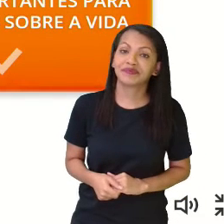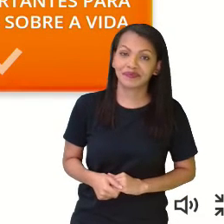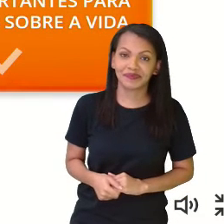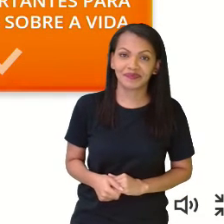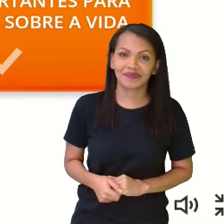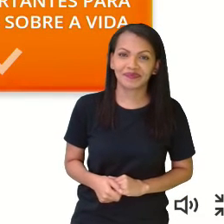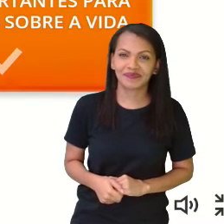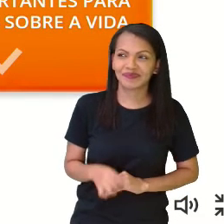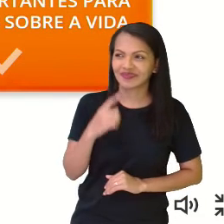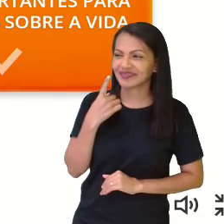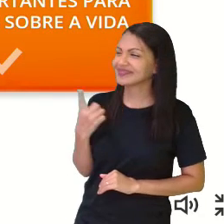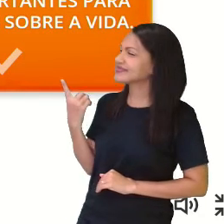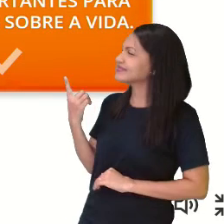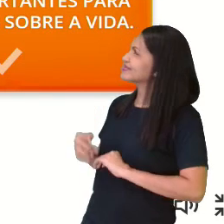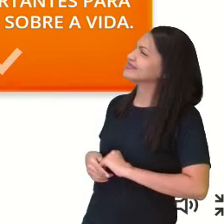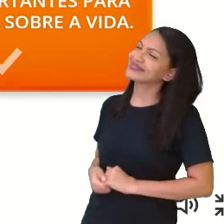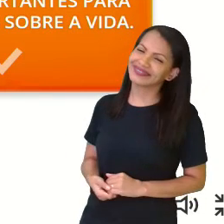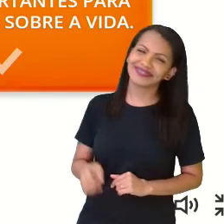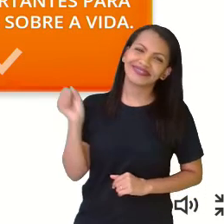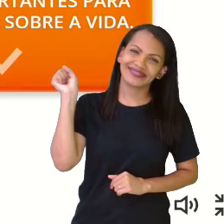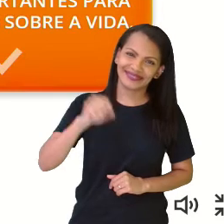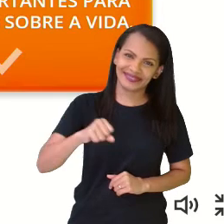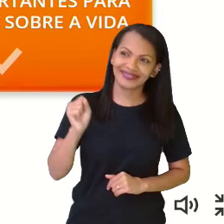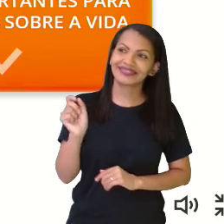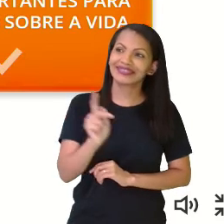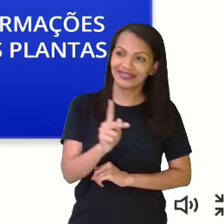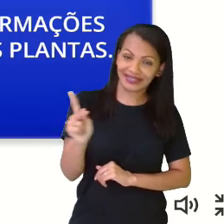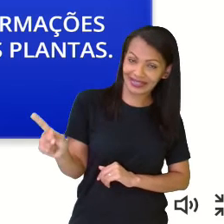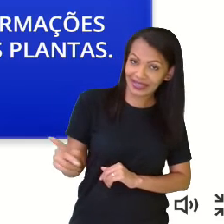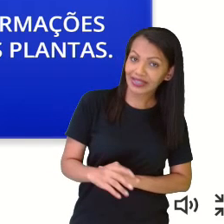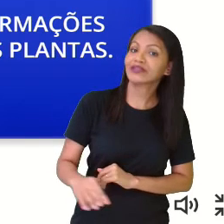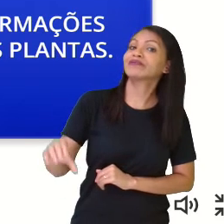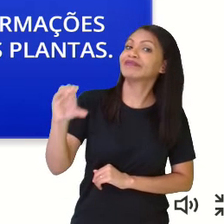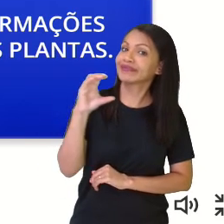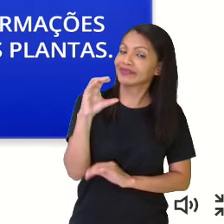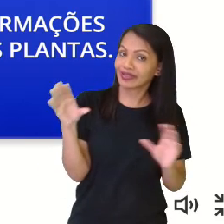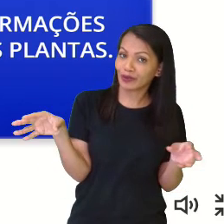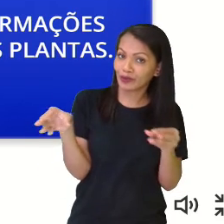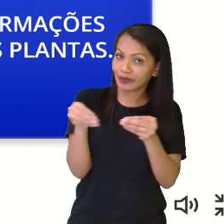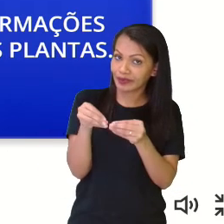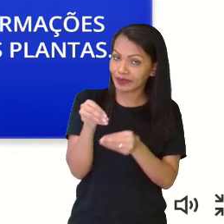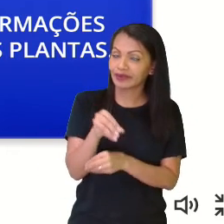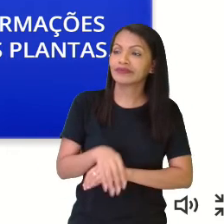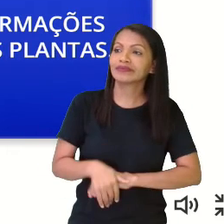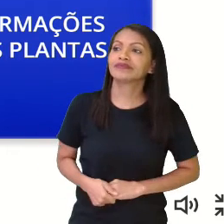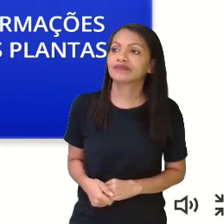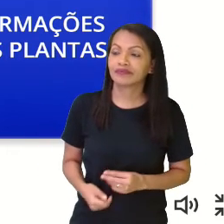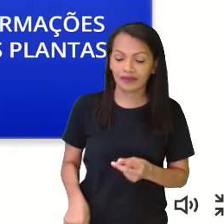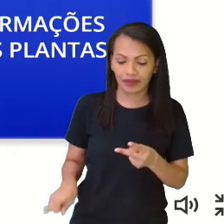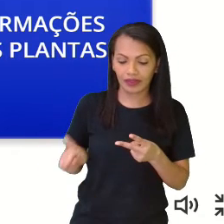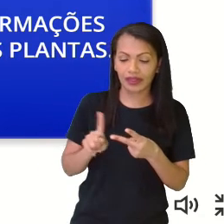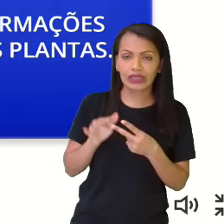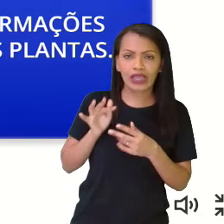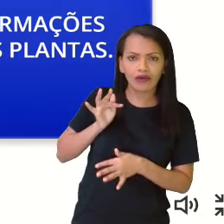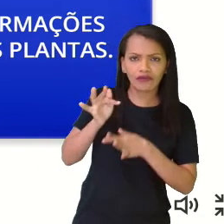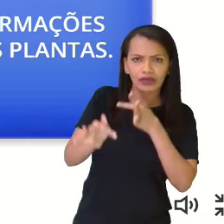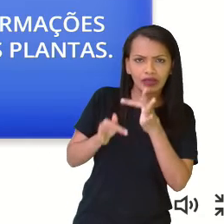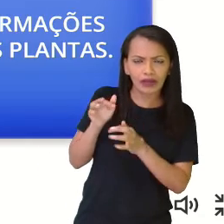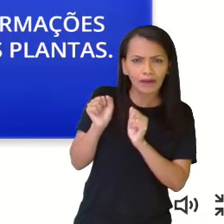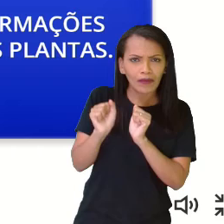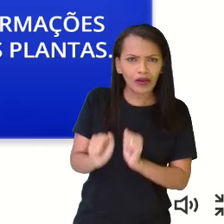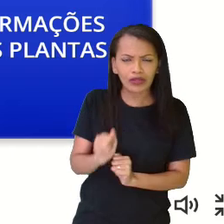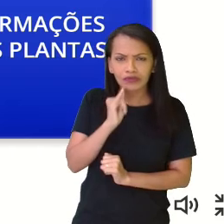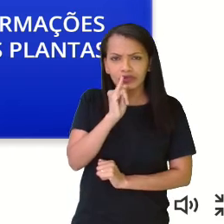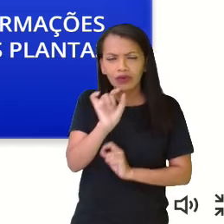errada. Muito bem, professora. São narrativas curtas. Sobre as fábulas, podemos dizer o